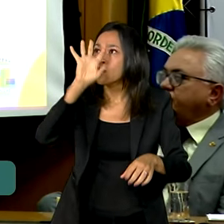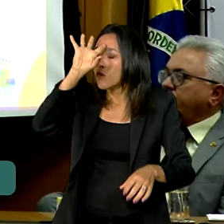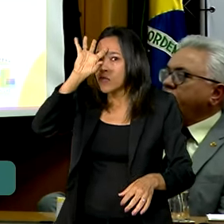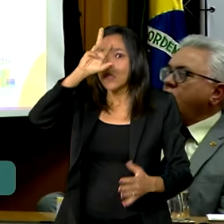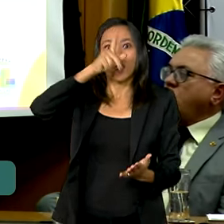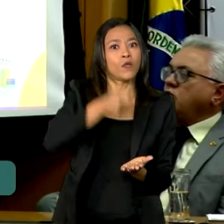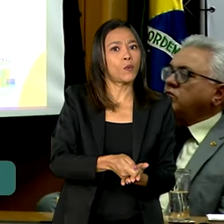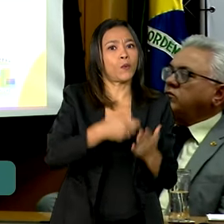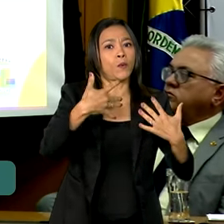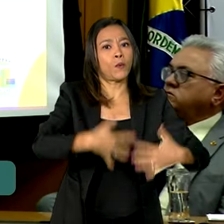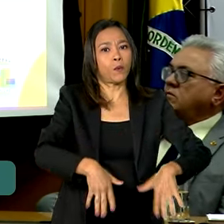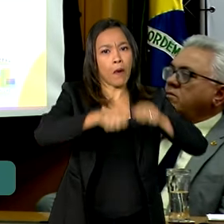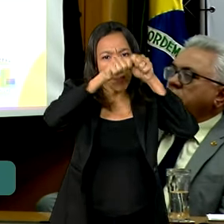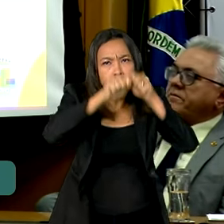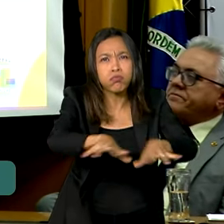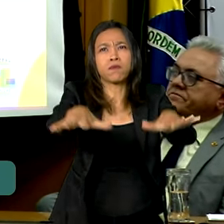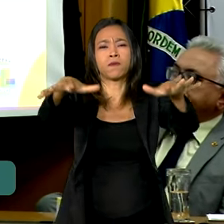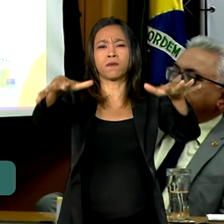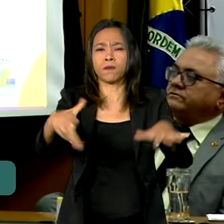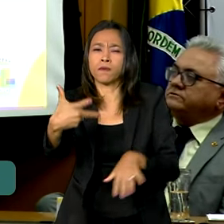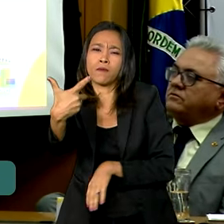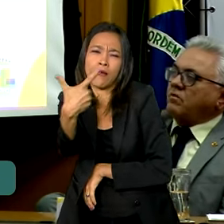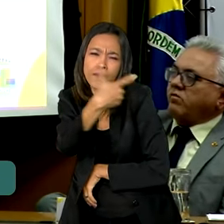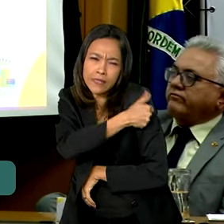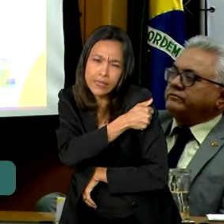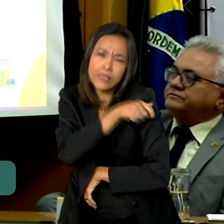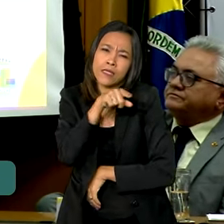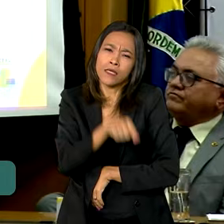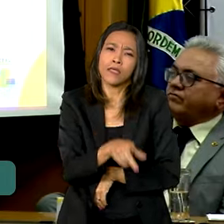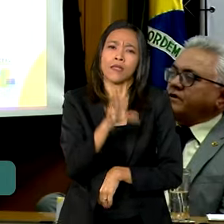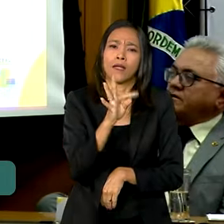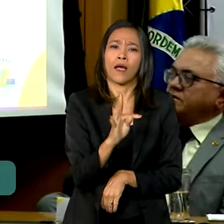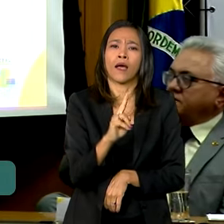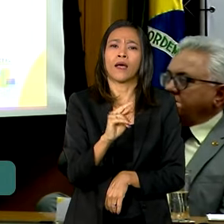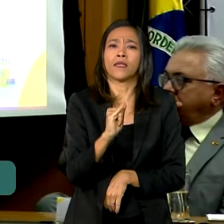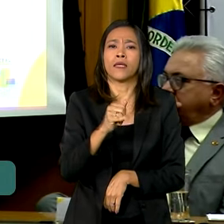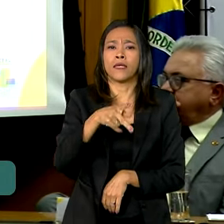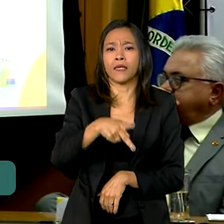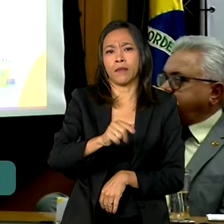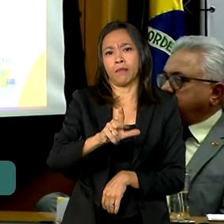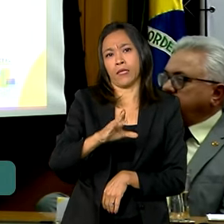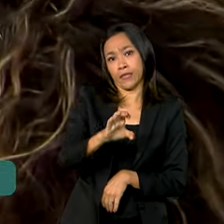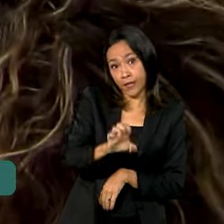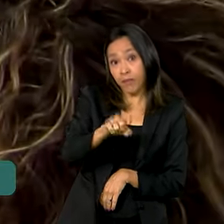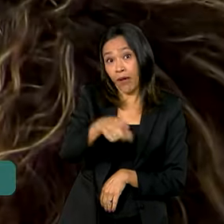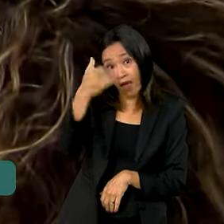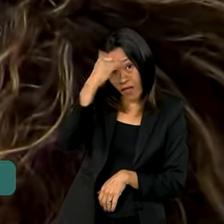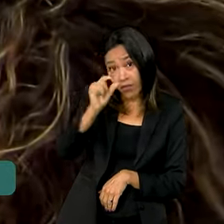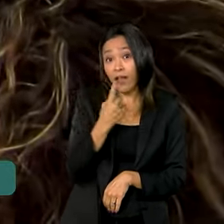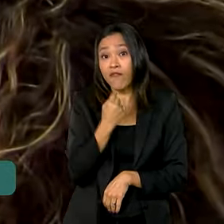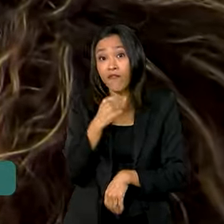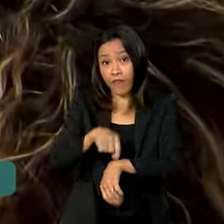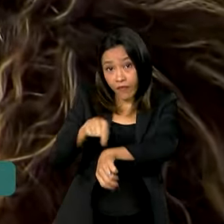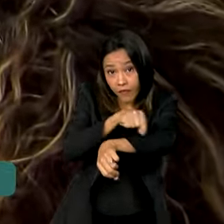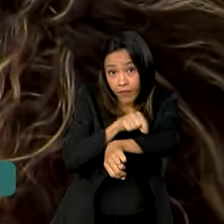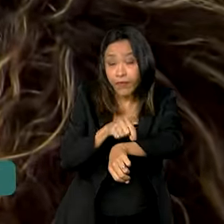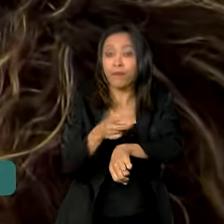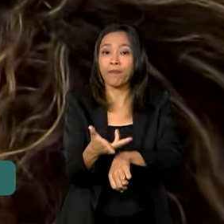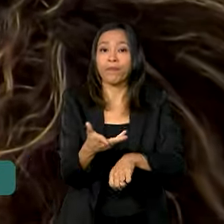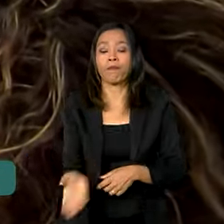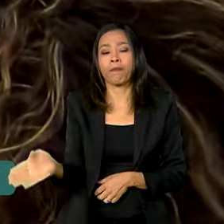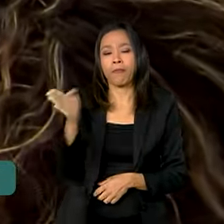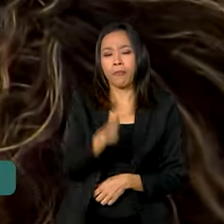para aumentar a cobertura vacinal da vacina tríplice viral e permitir a nossa recertificação como área livre do sarampo. O Programa Nacional